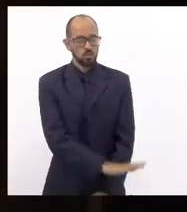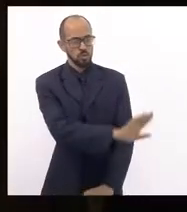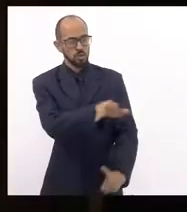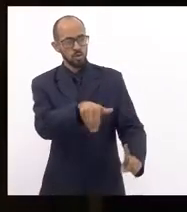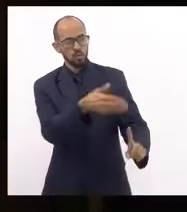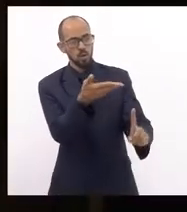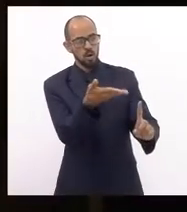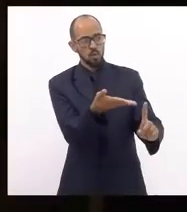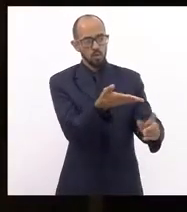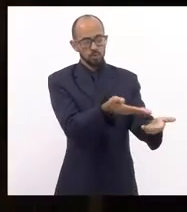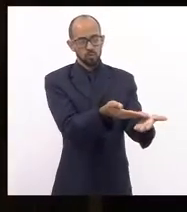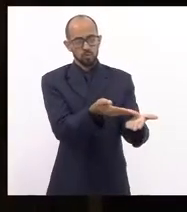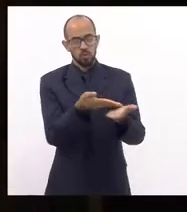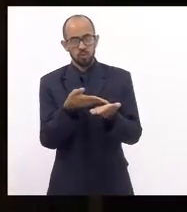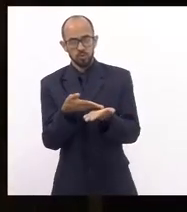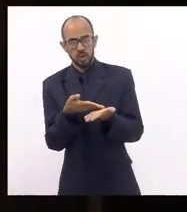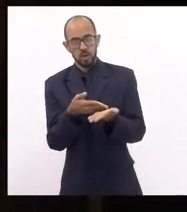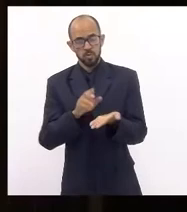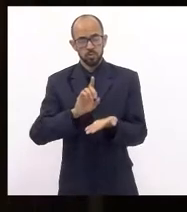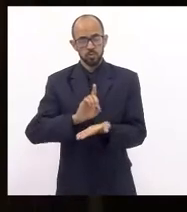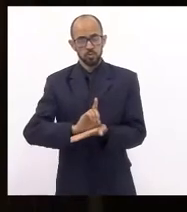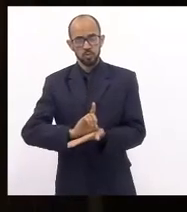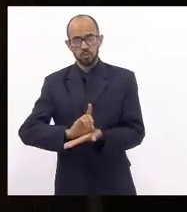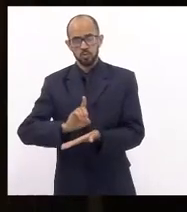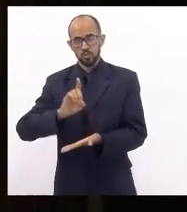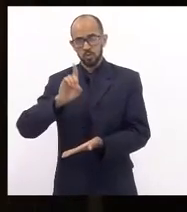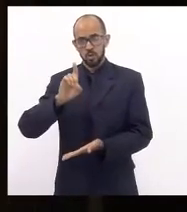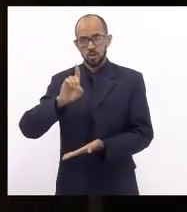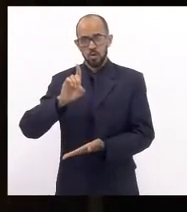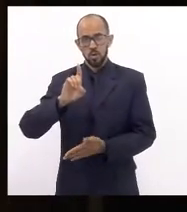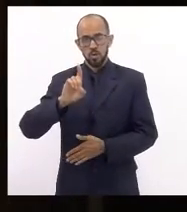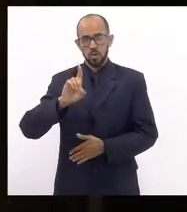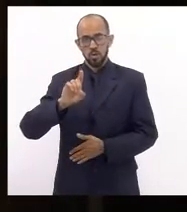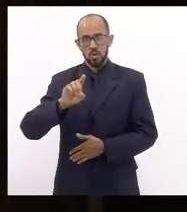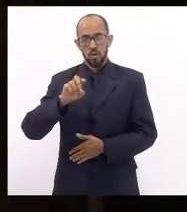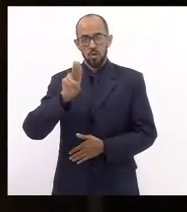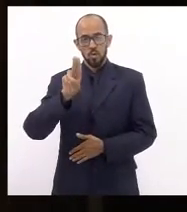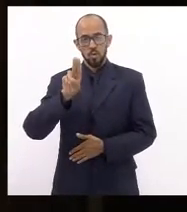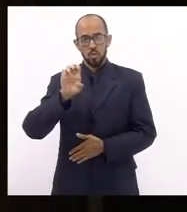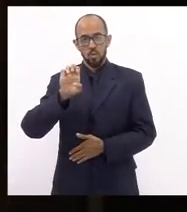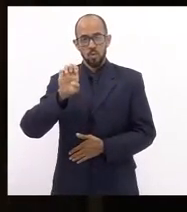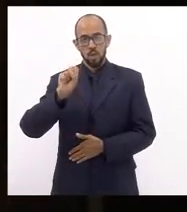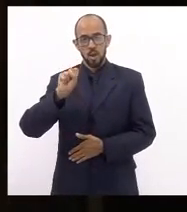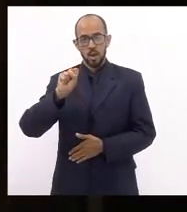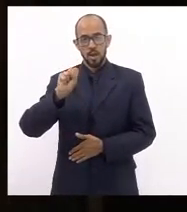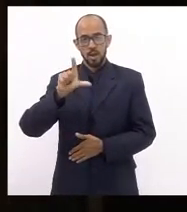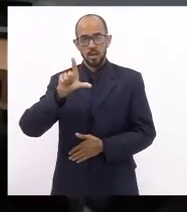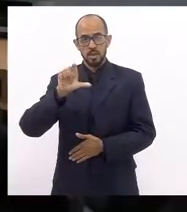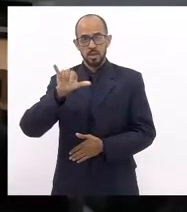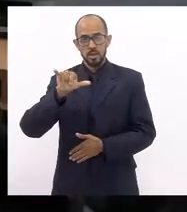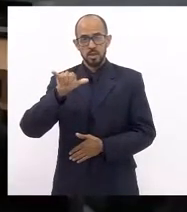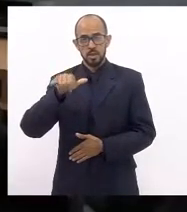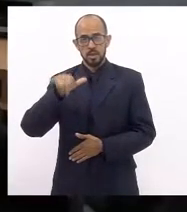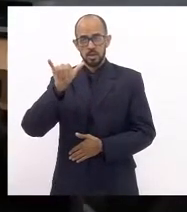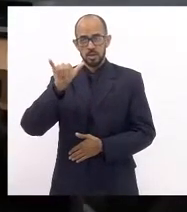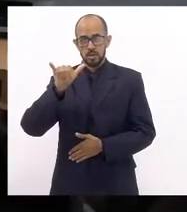Tenho a honra de chamar o excelentíssimo doutor Wesley Nascimento de Souza.